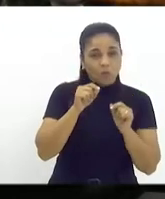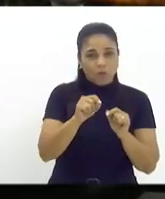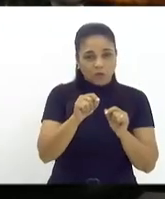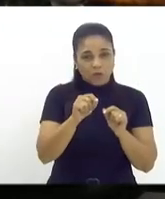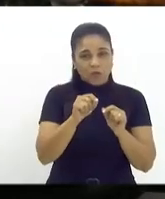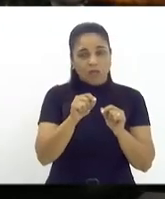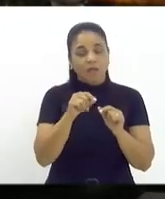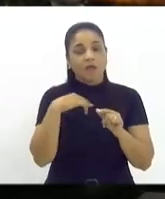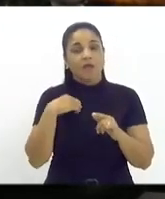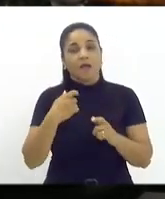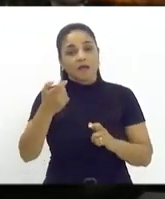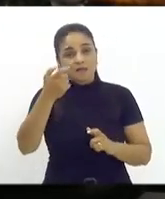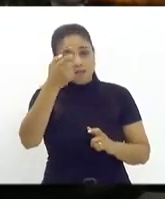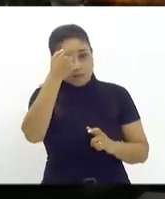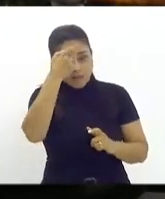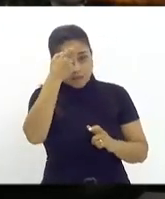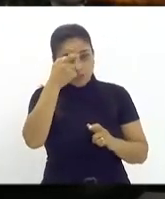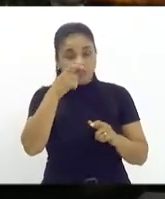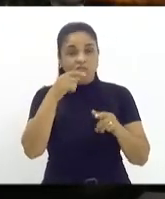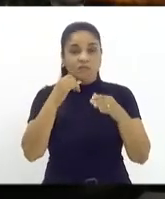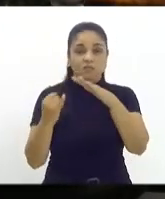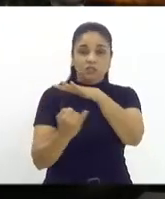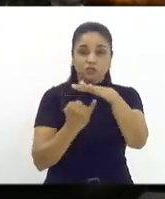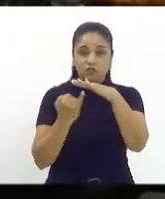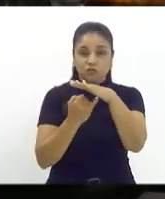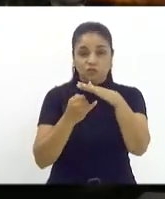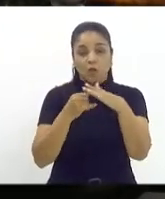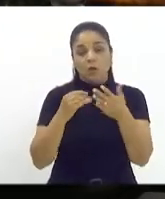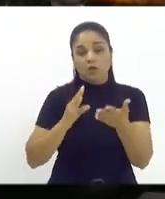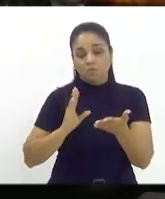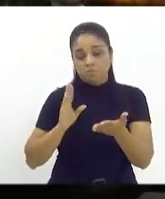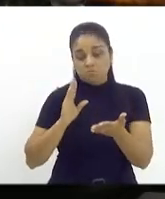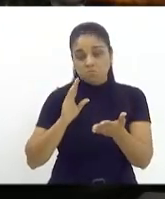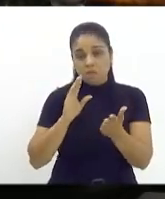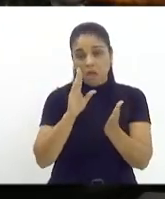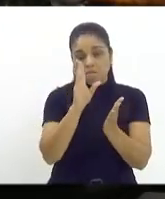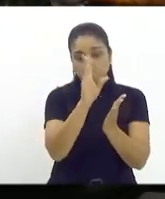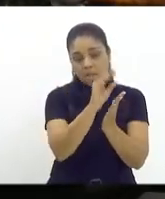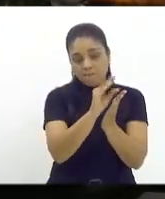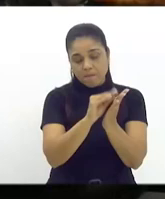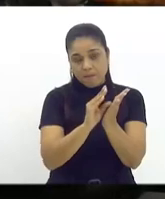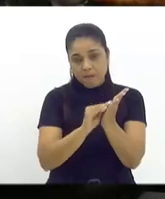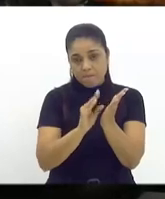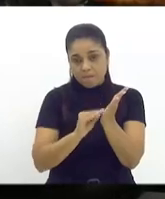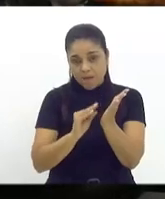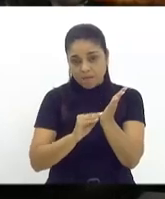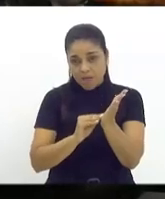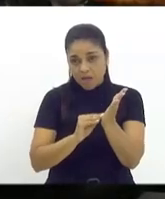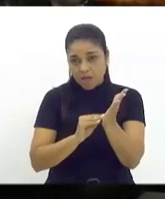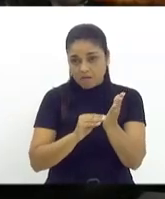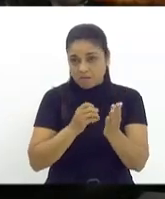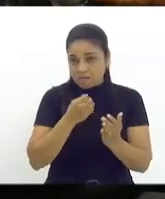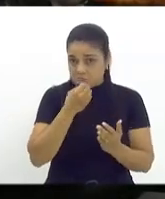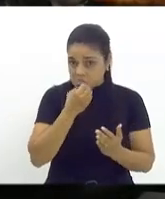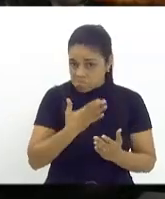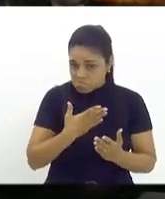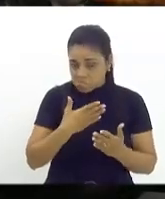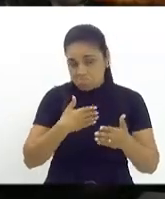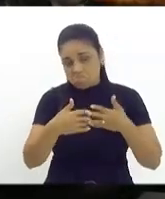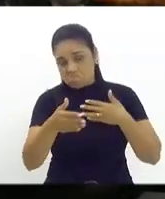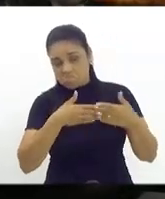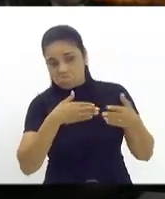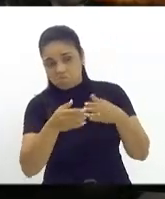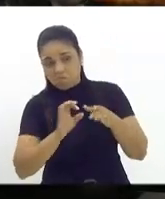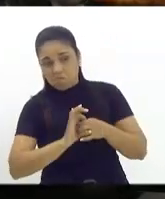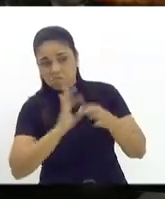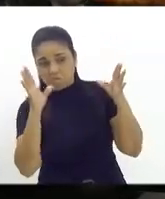institucional que Preside a alimentação do álbum né qual se isso é absolutamente aleatório ou